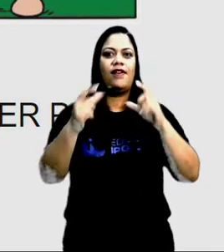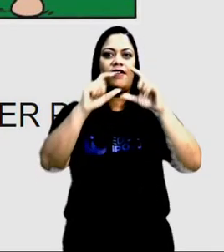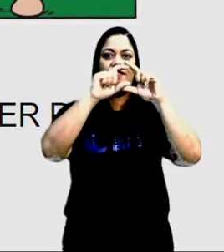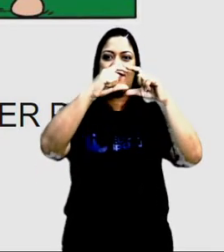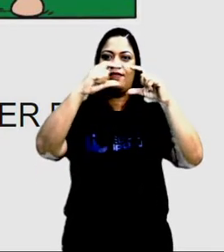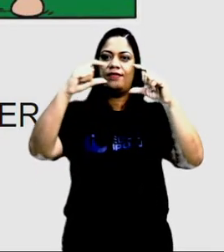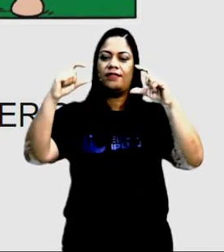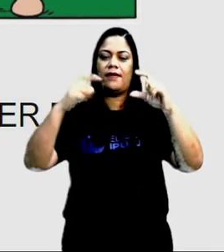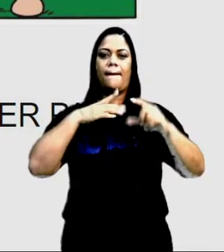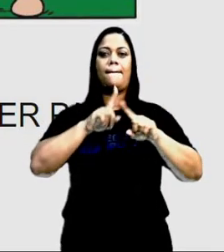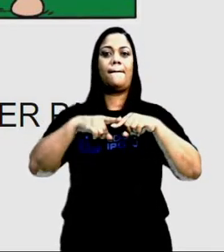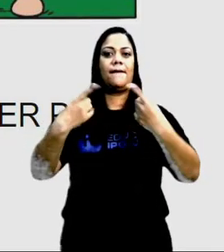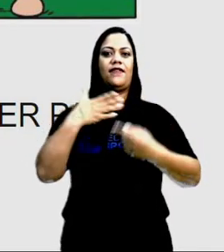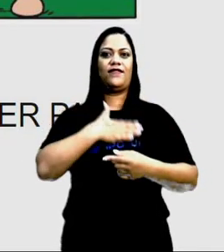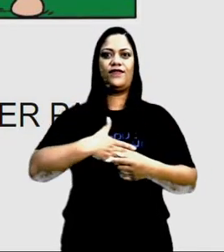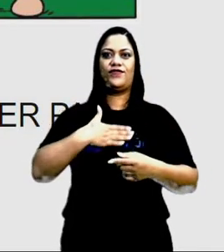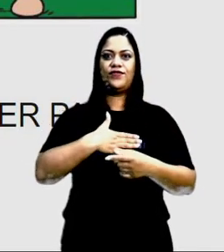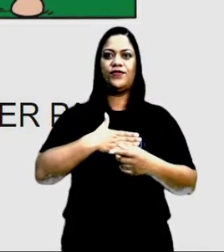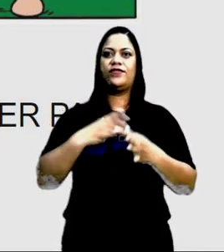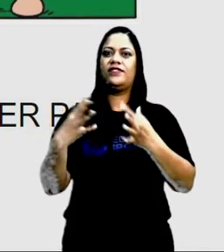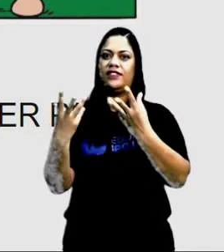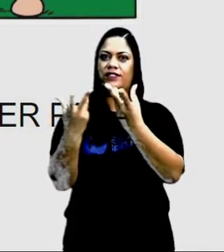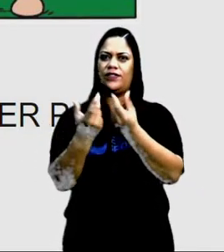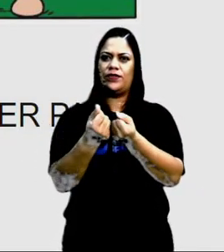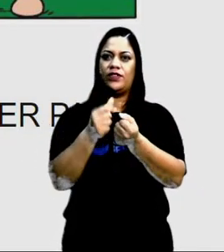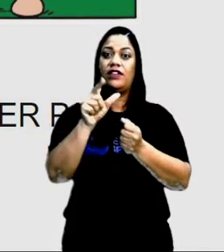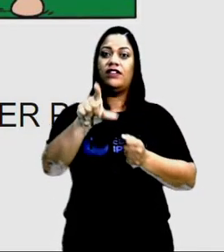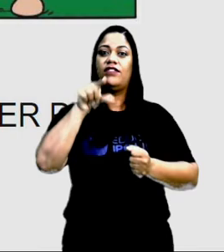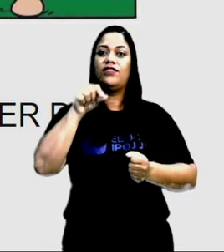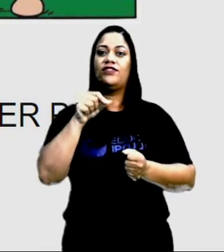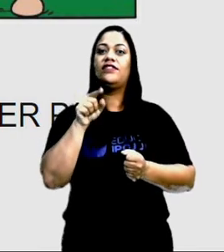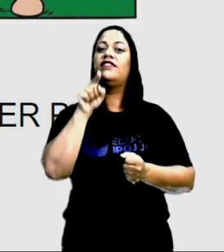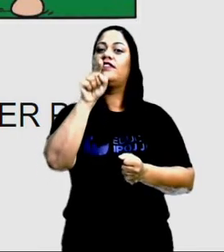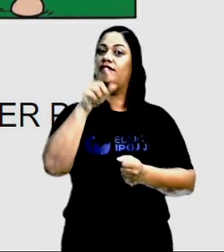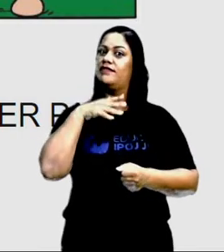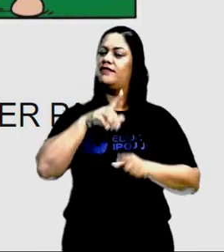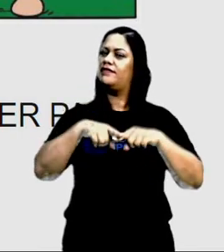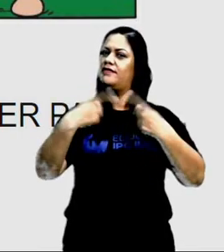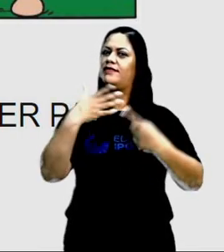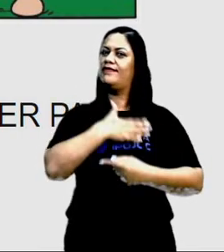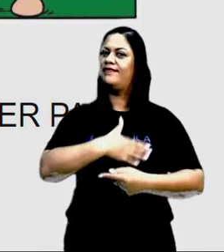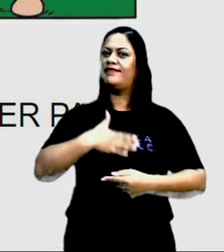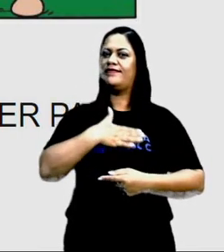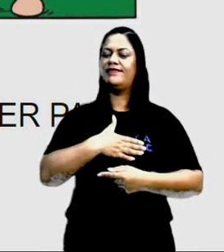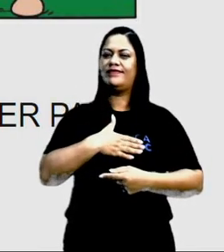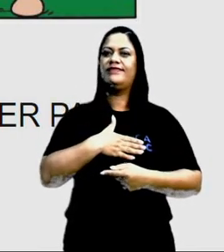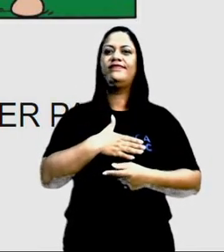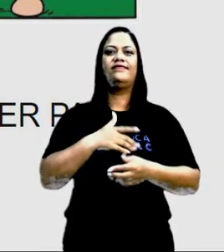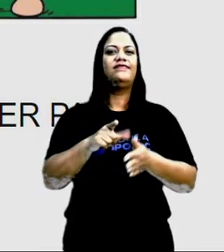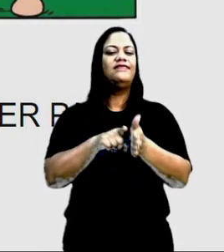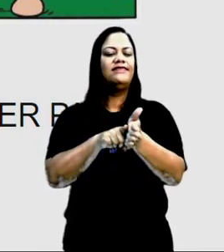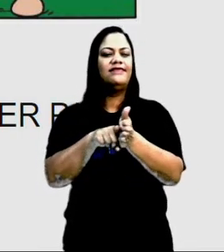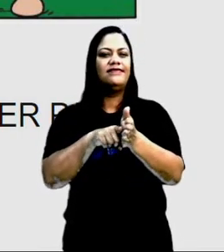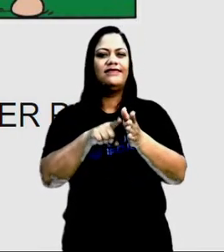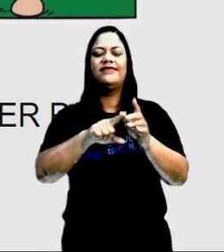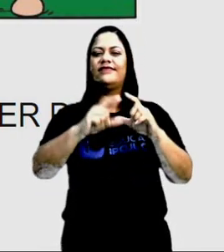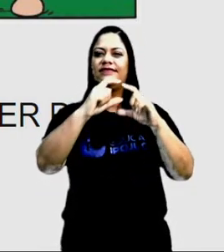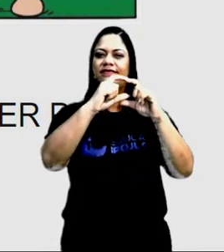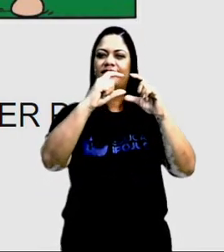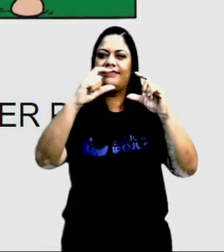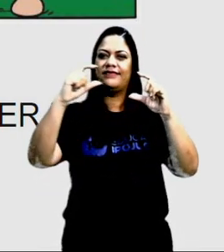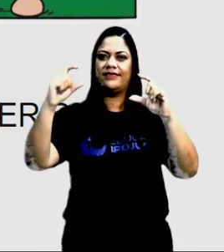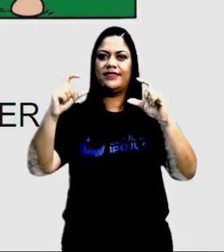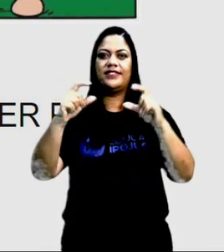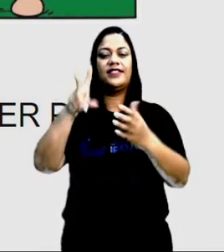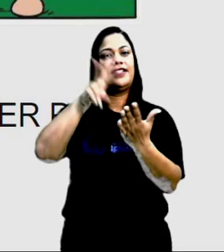mais gostou? E todas essas que a gente viu, qual delas você mais gostou? Que tal pesquisar várias tirinhas e ler para a